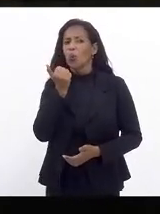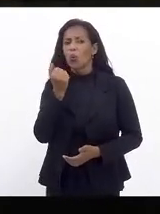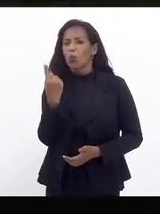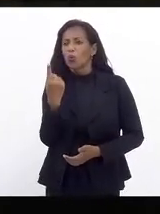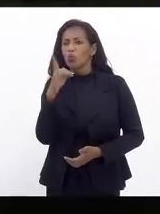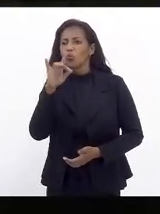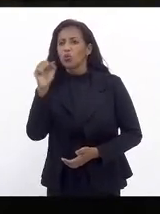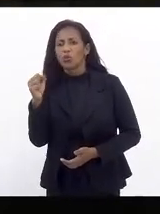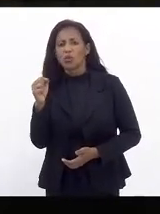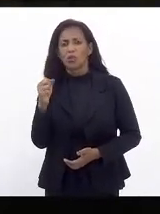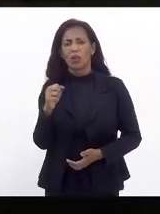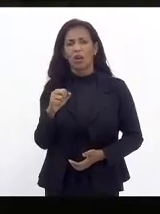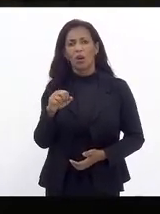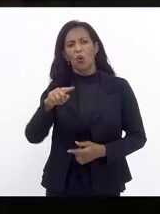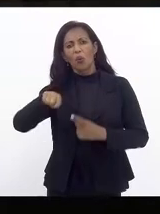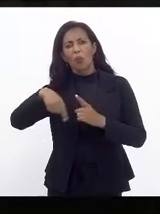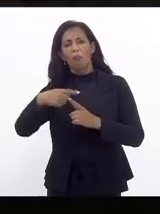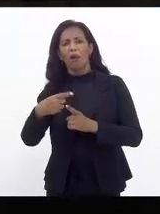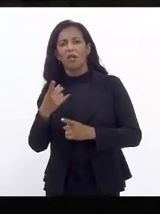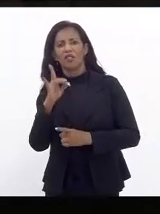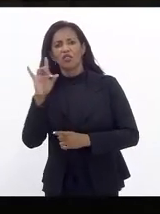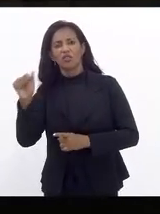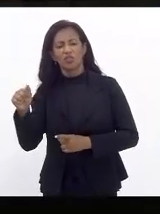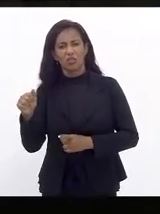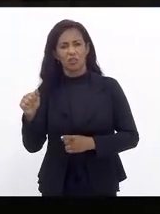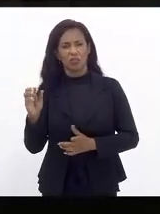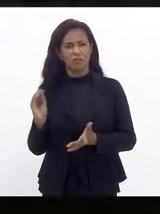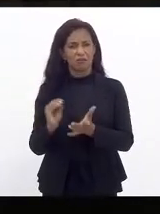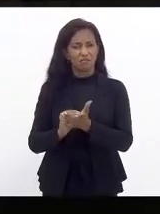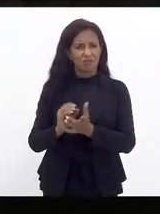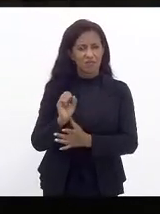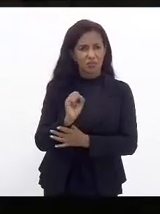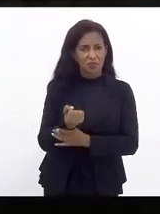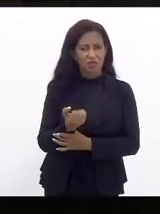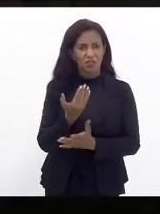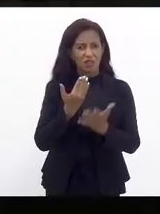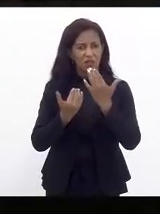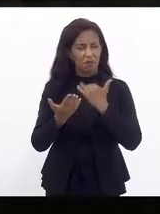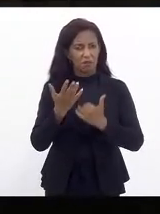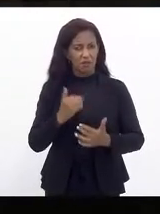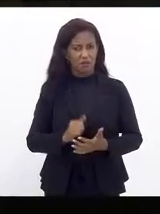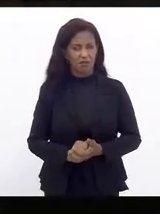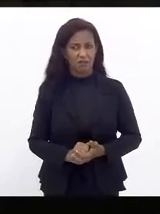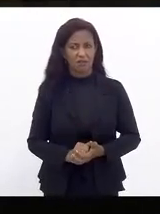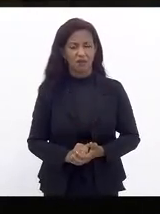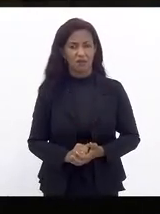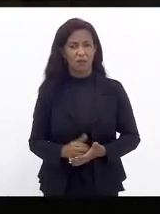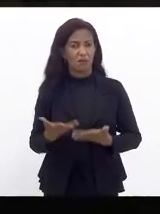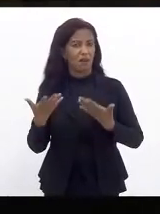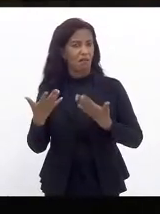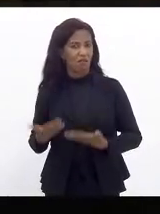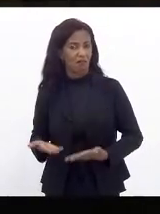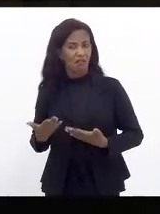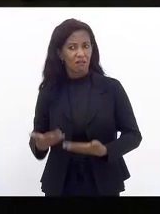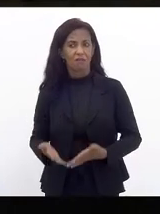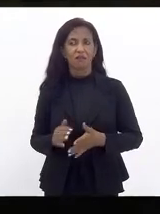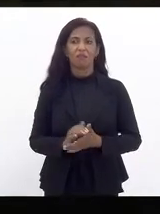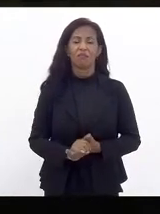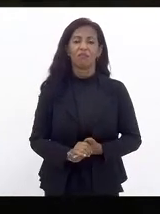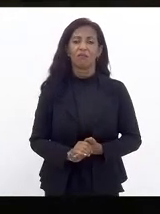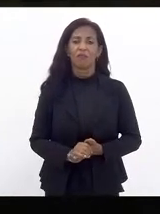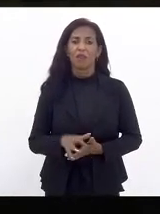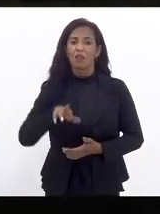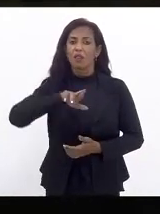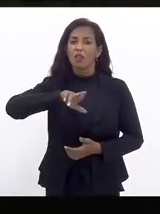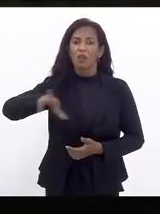um dia ou mais dias. A insegurança alimentar, mais leve, inclusive, ela não